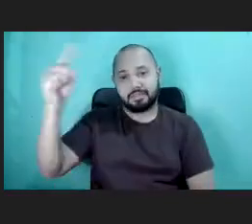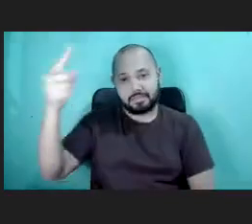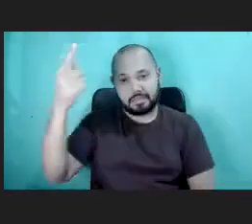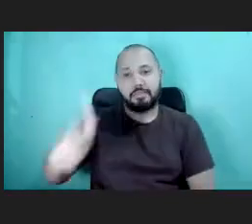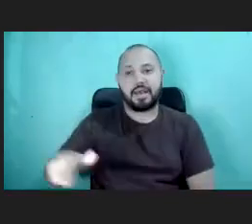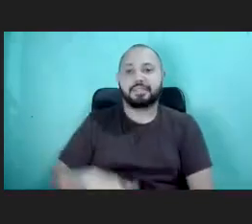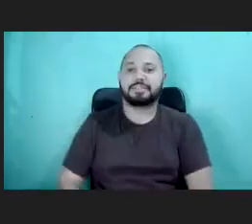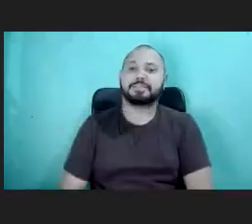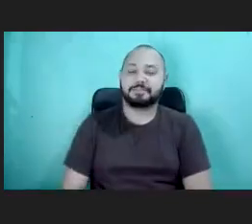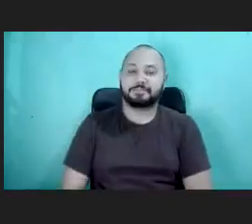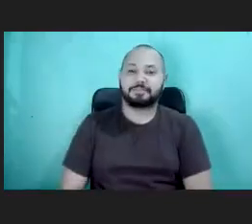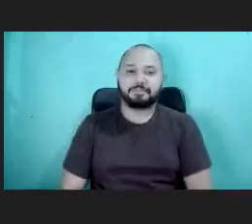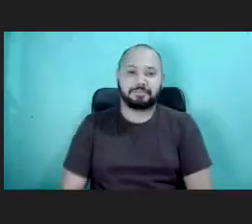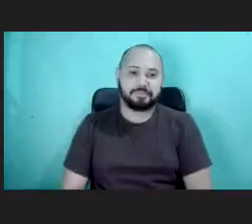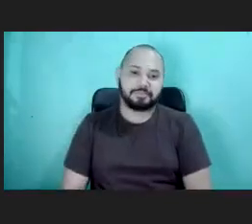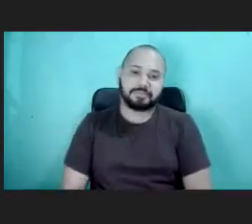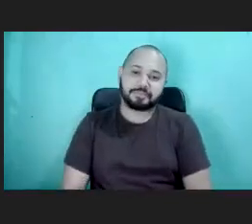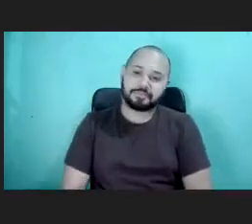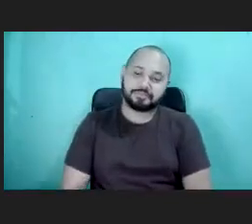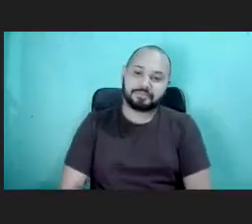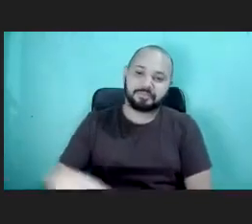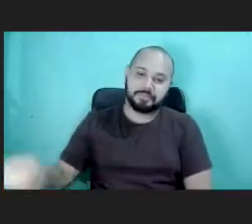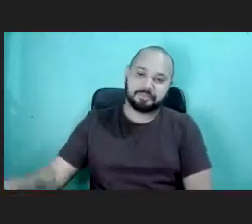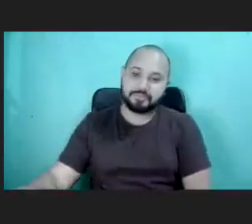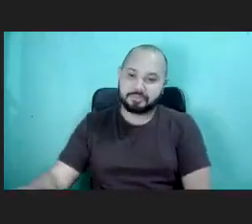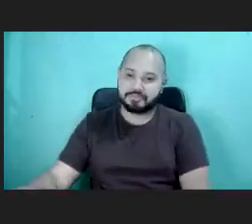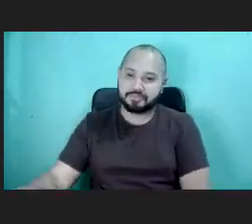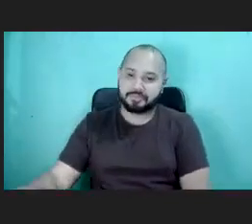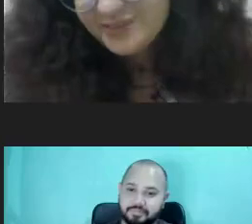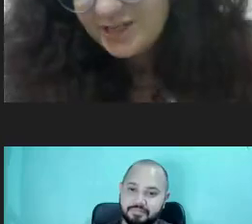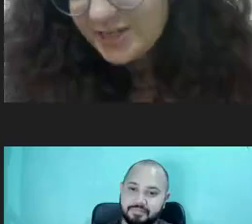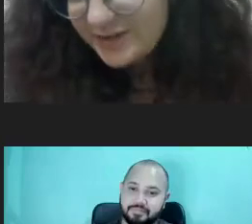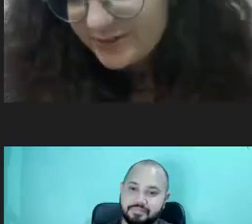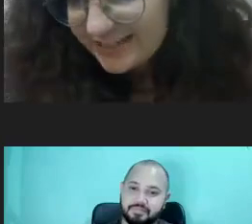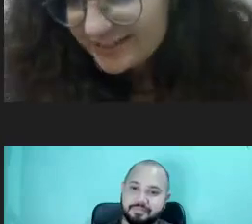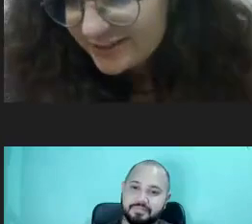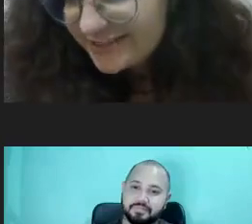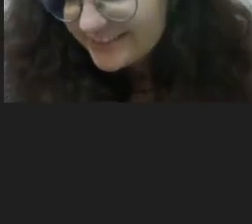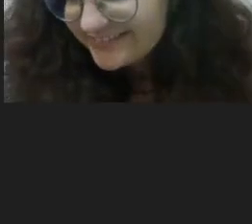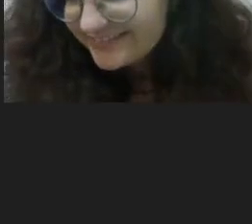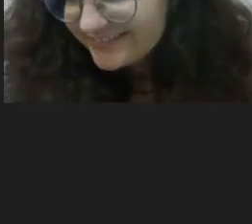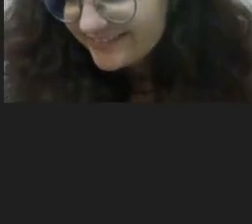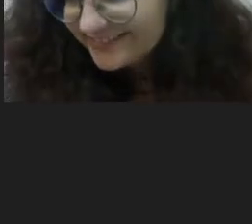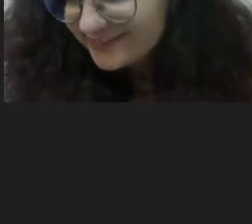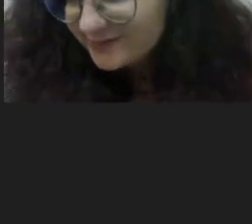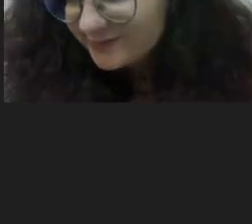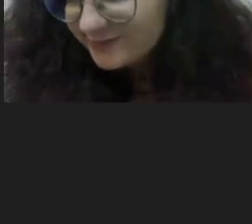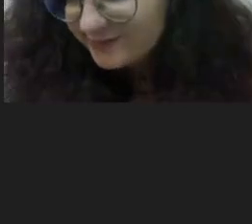Tchau, tchau, gente.